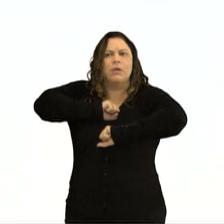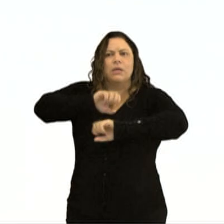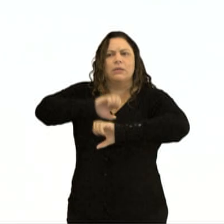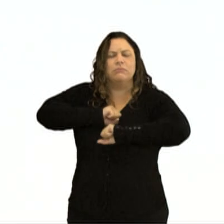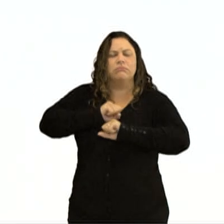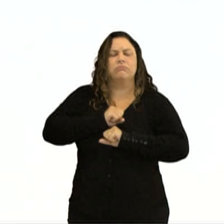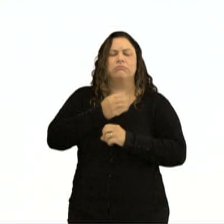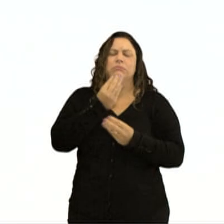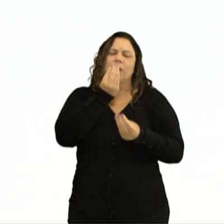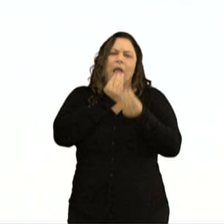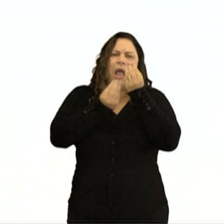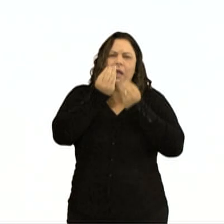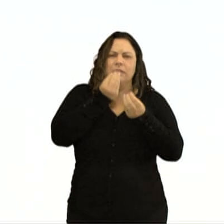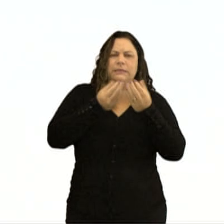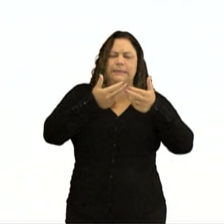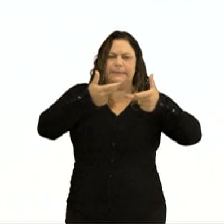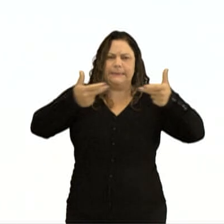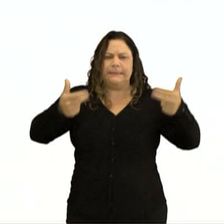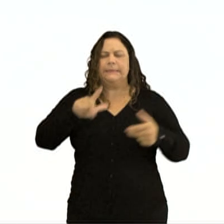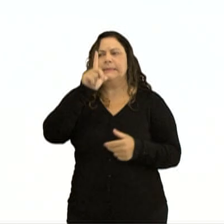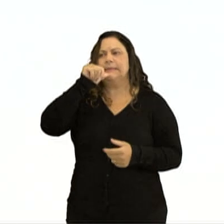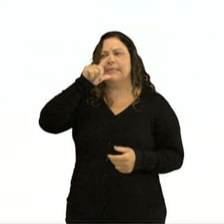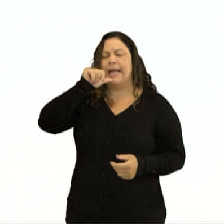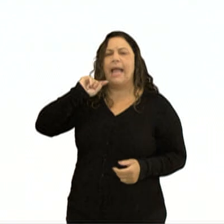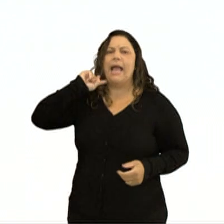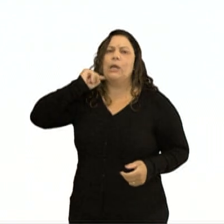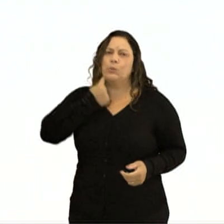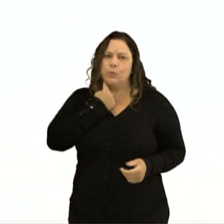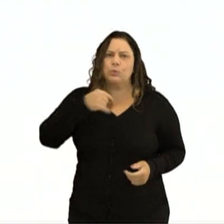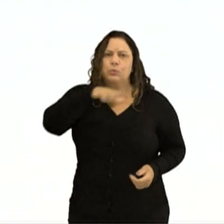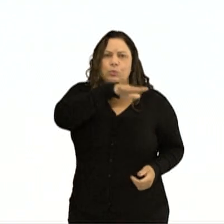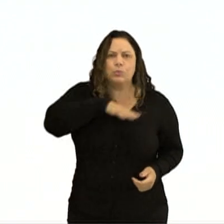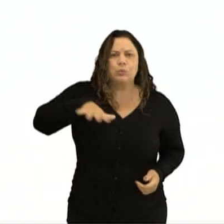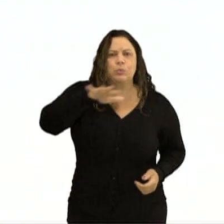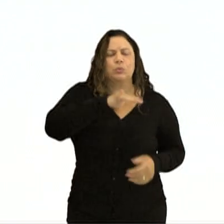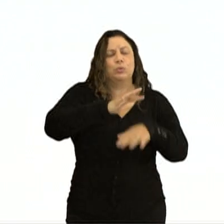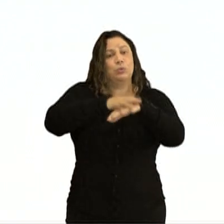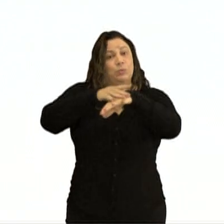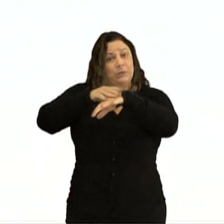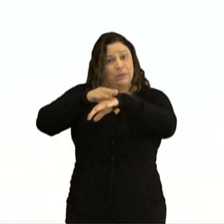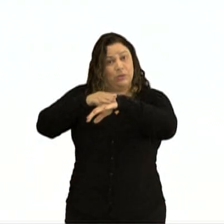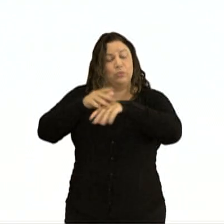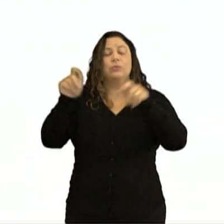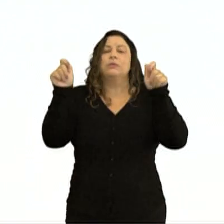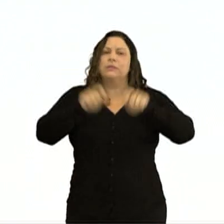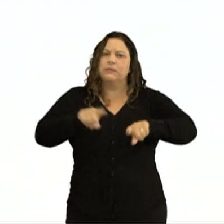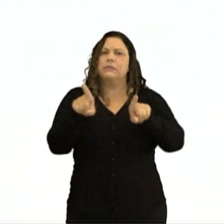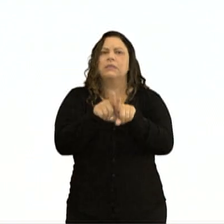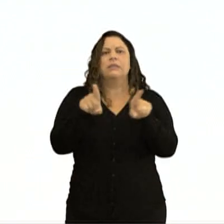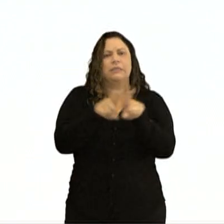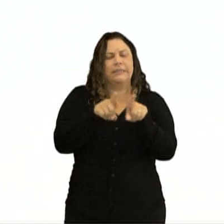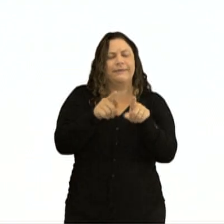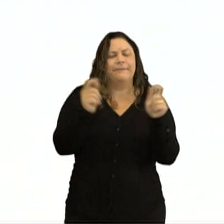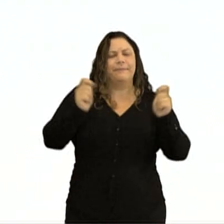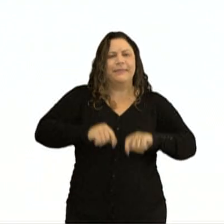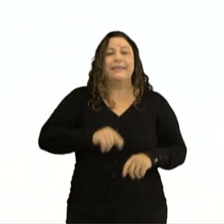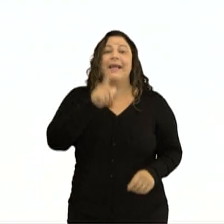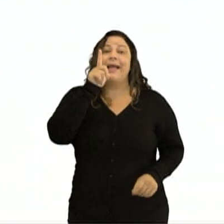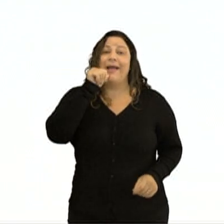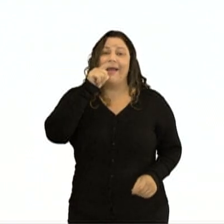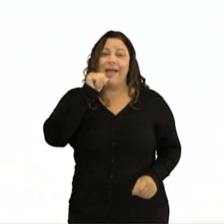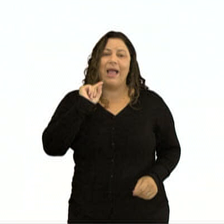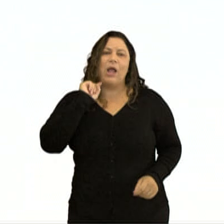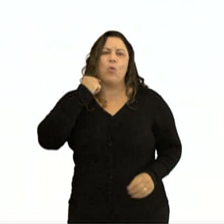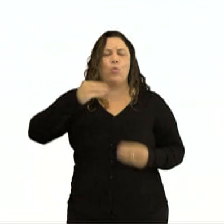alimentos através da água contaminada. Sobre algumas doenças nós também vimos que estão relacionadas às águas